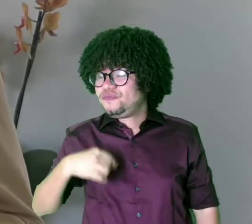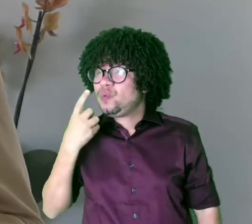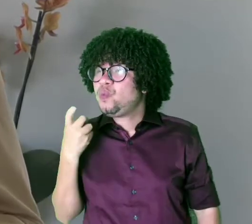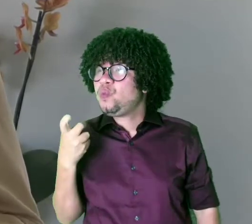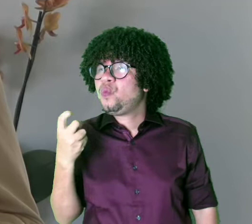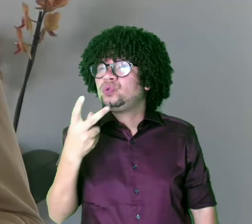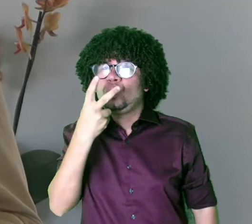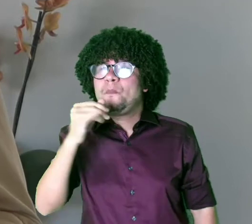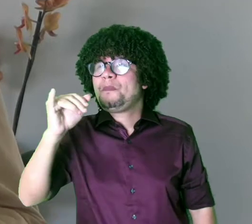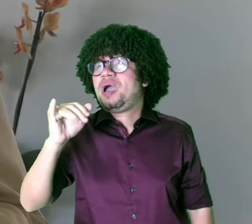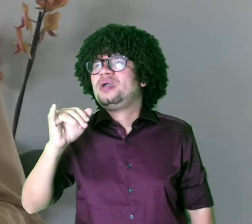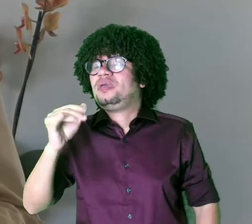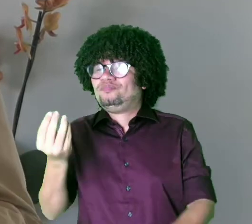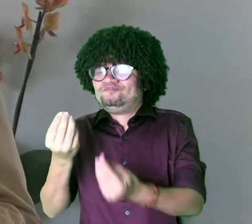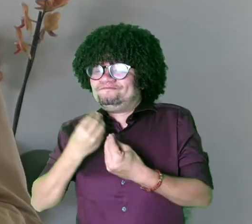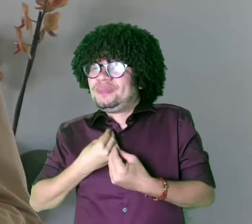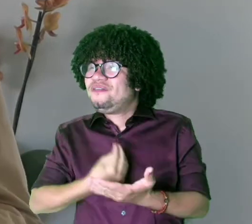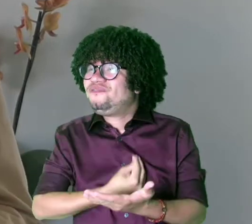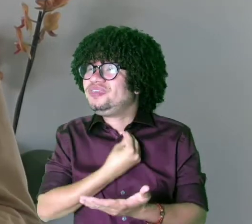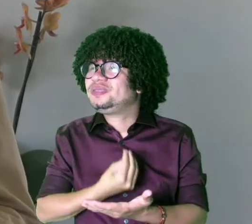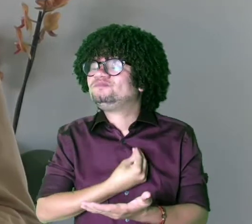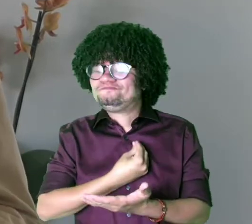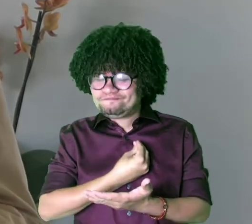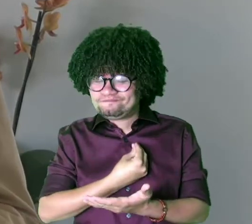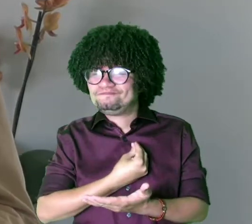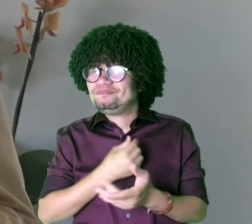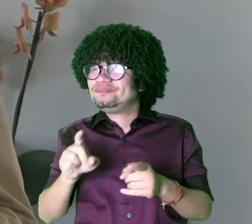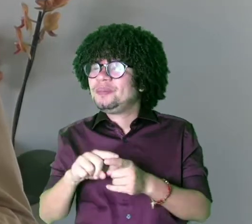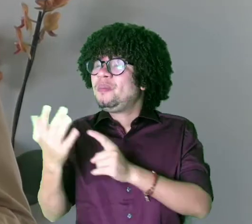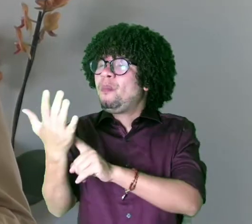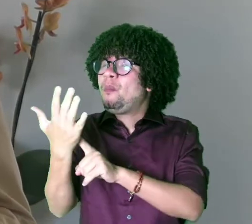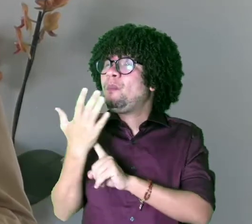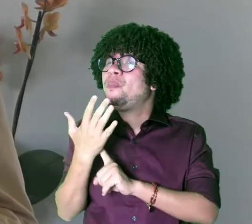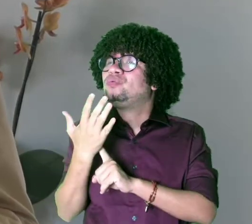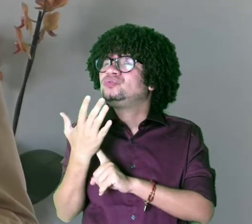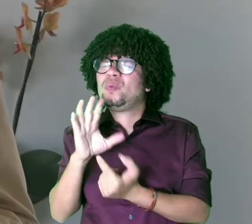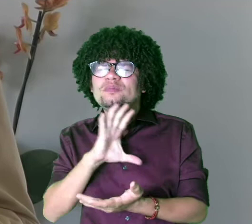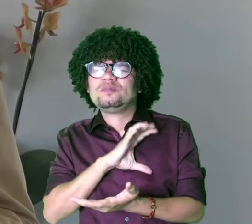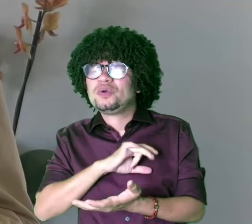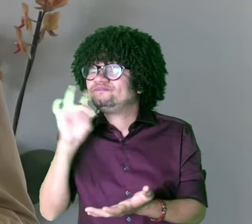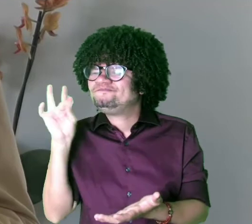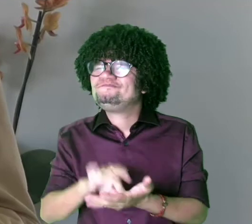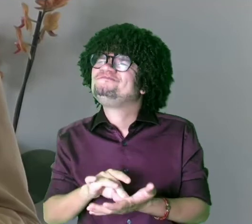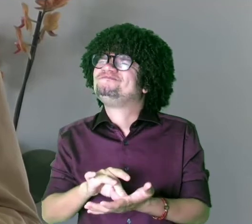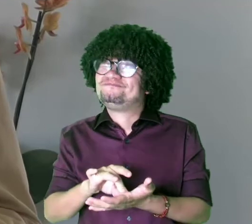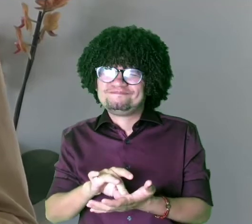do Pai, vós nos destes a vida e nos revelastes o verdadeiro